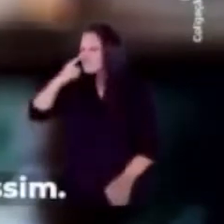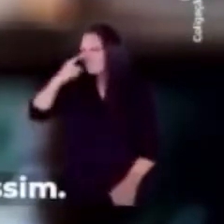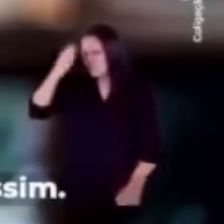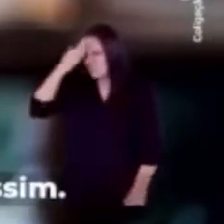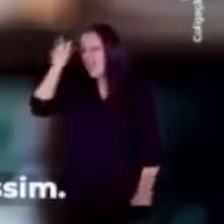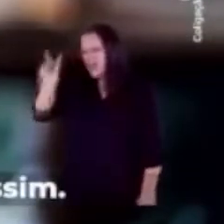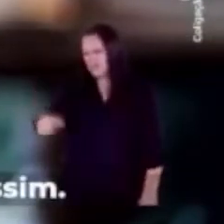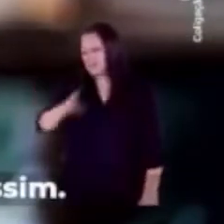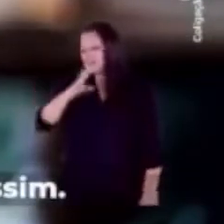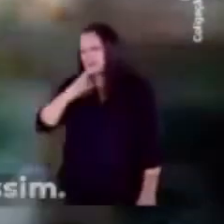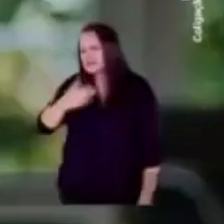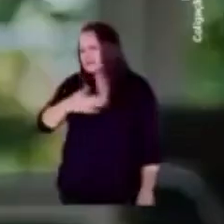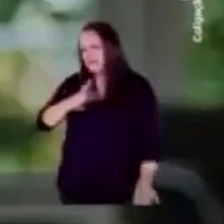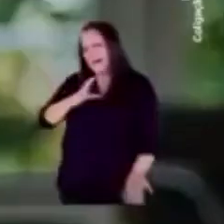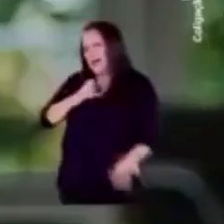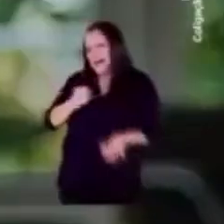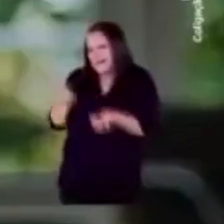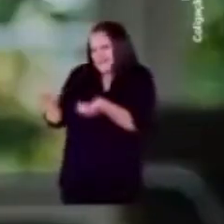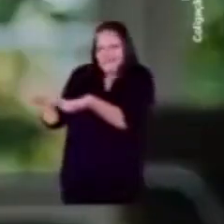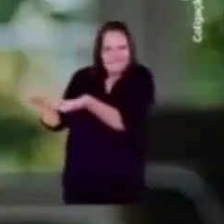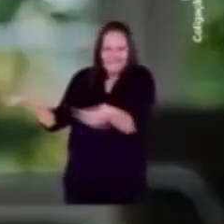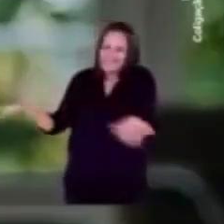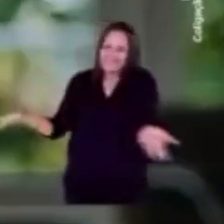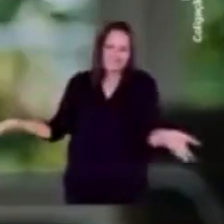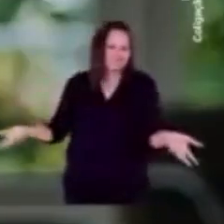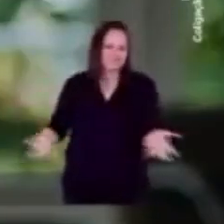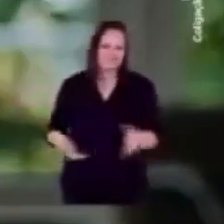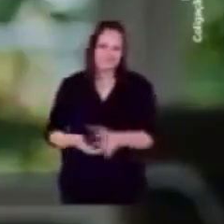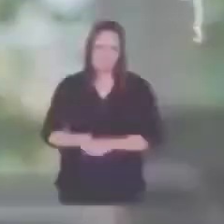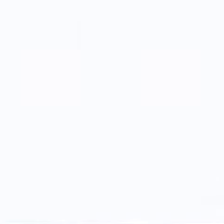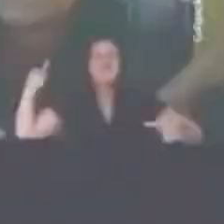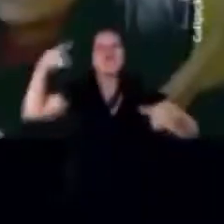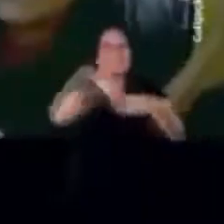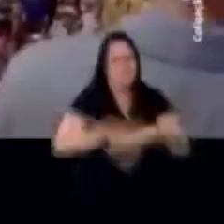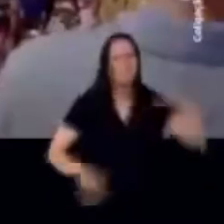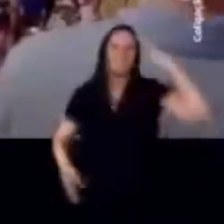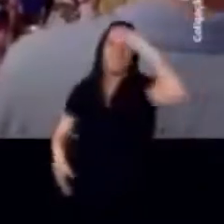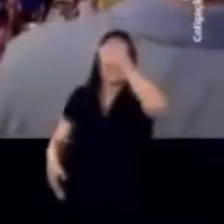convive, sabe que ele é assim. É o meu amor, né?